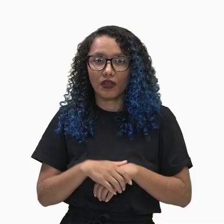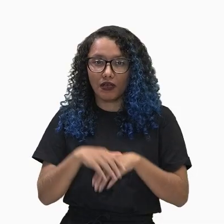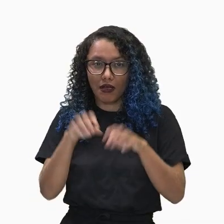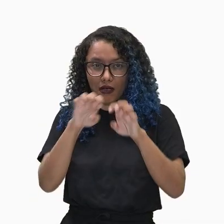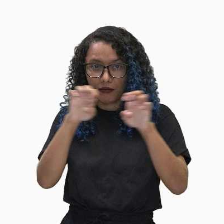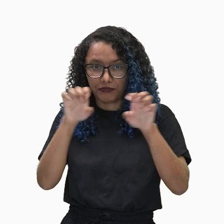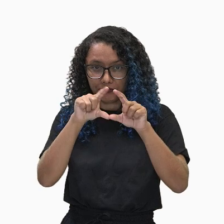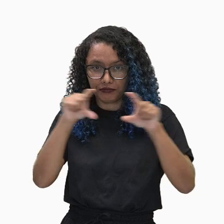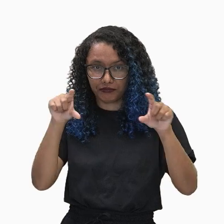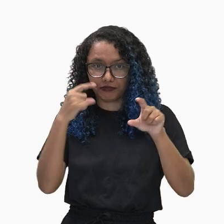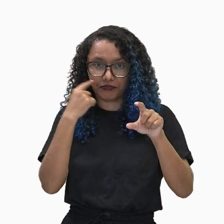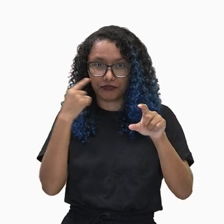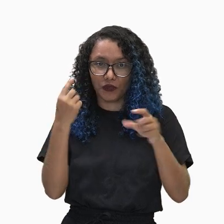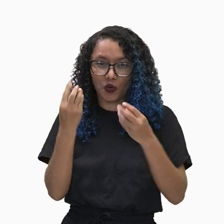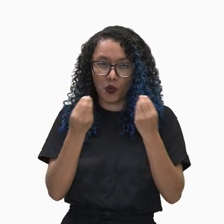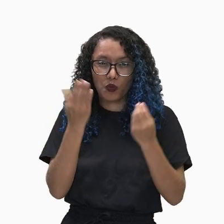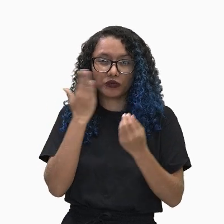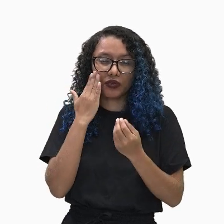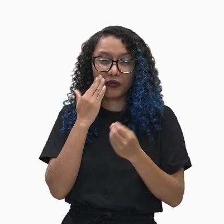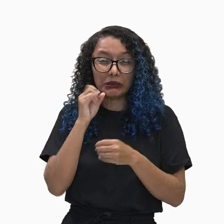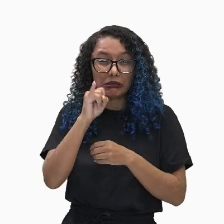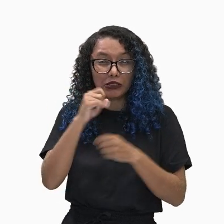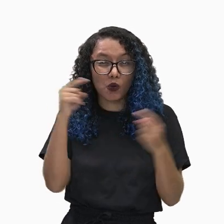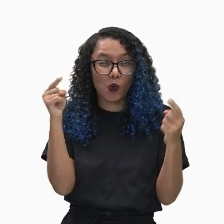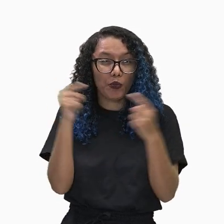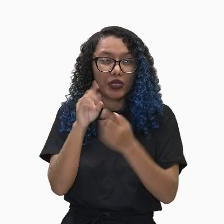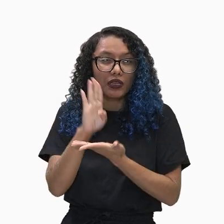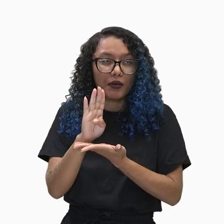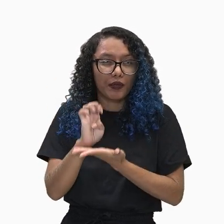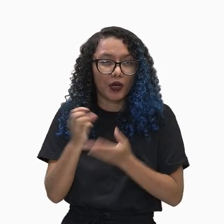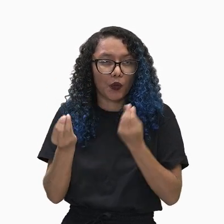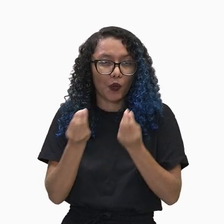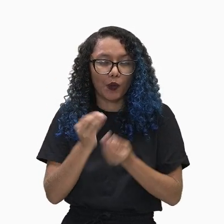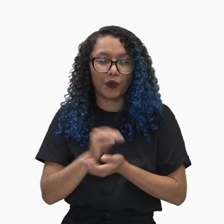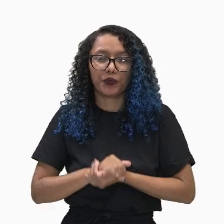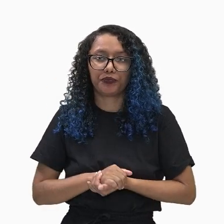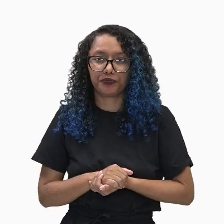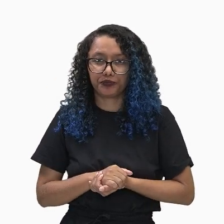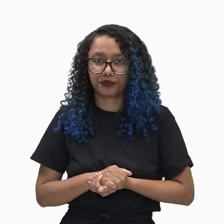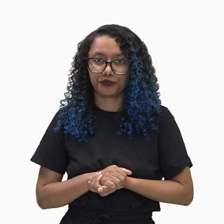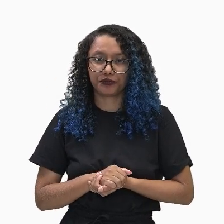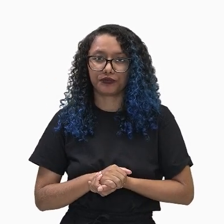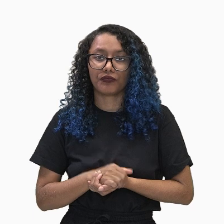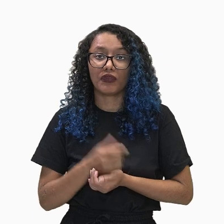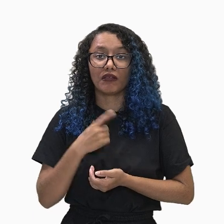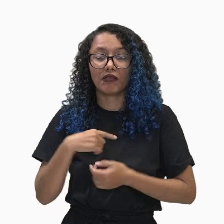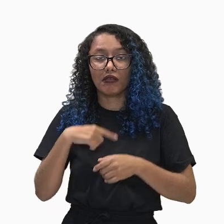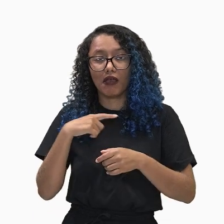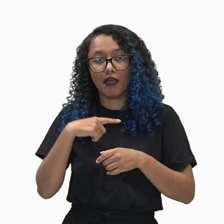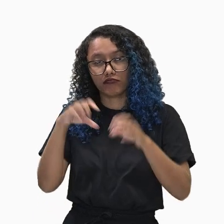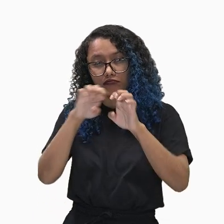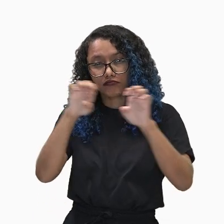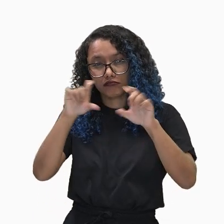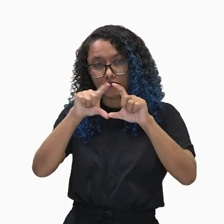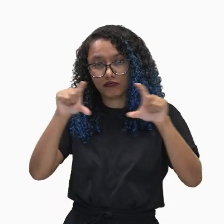base. Para identificar uma base, nós temos essa fórmula geral